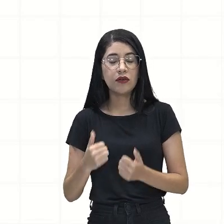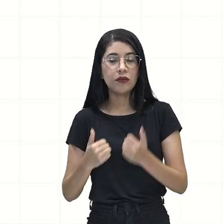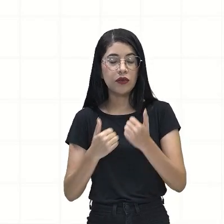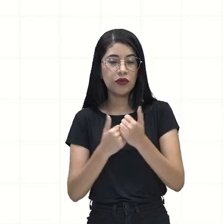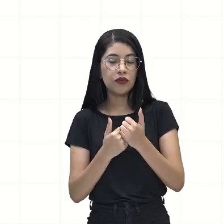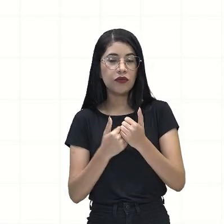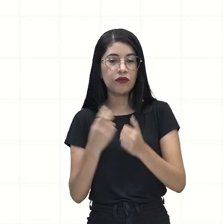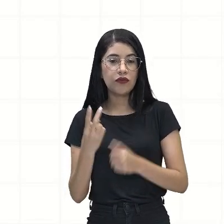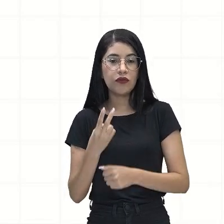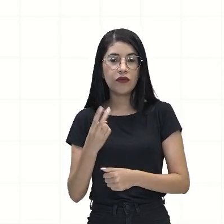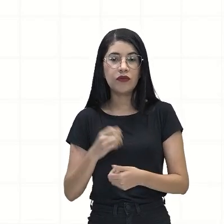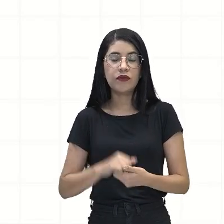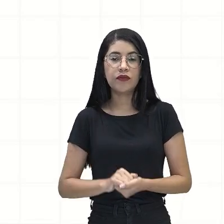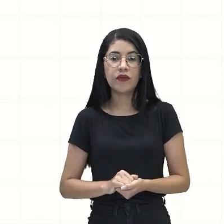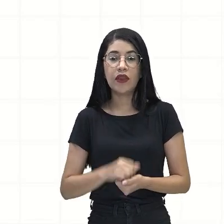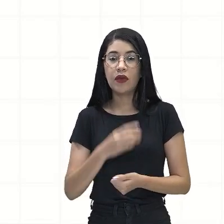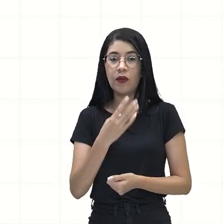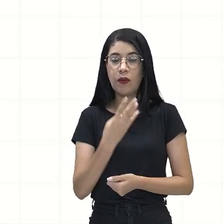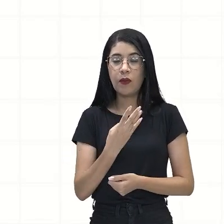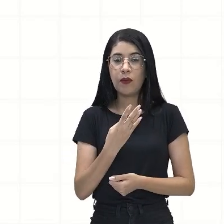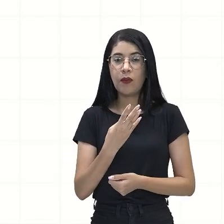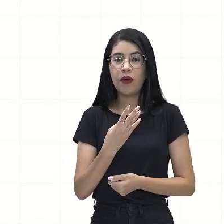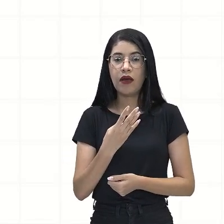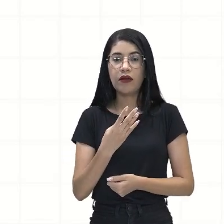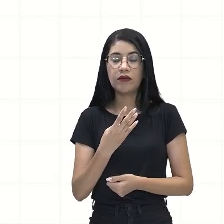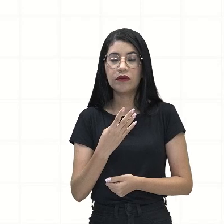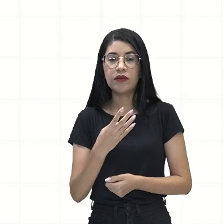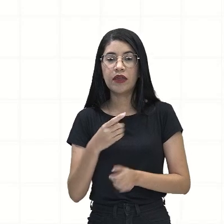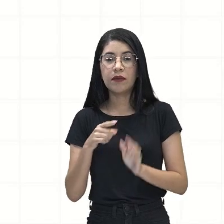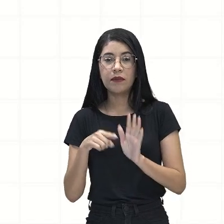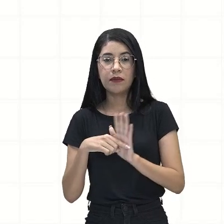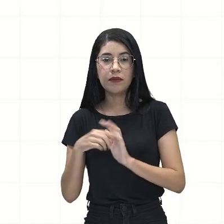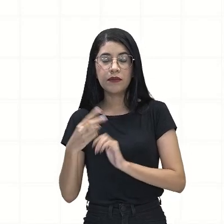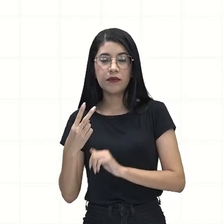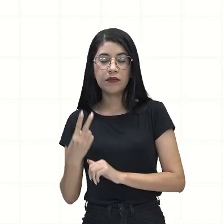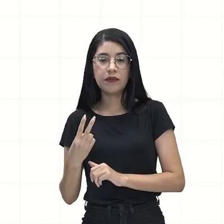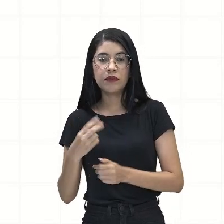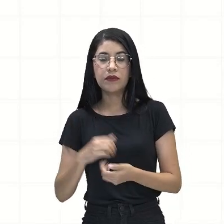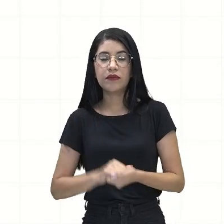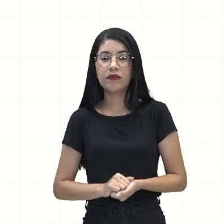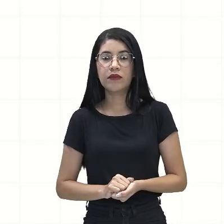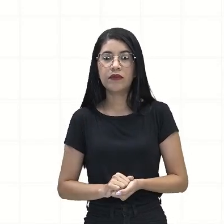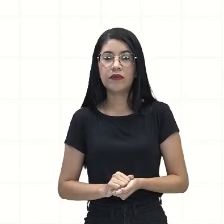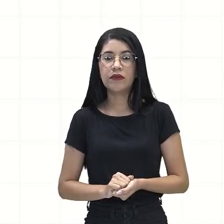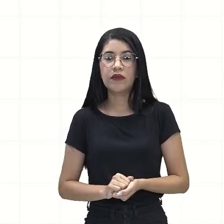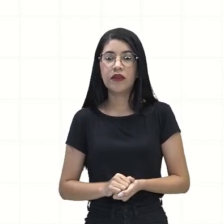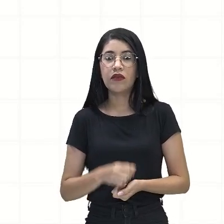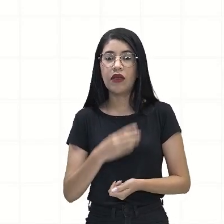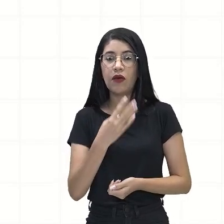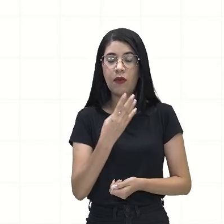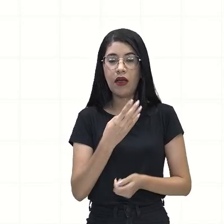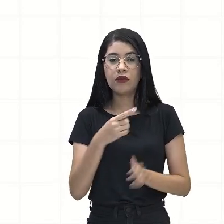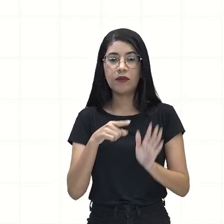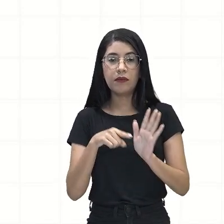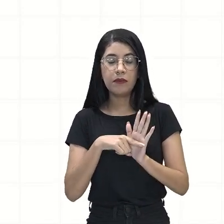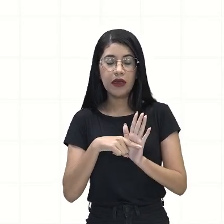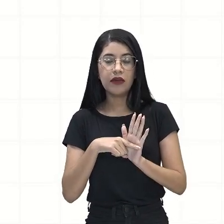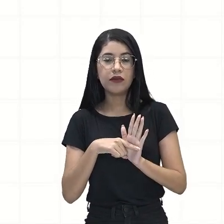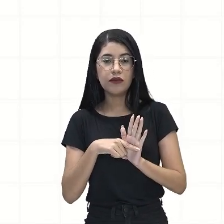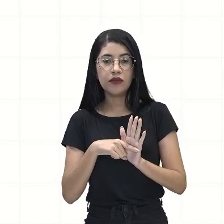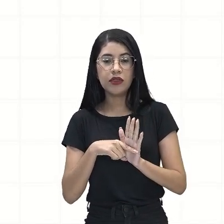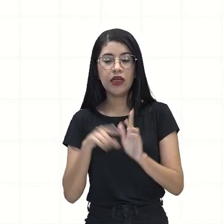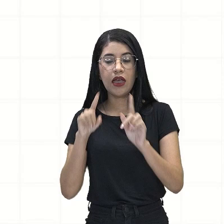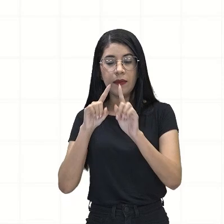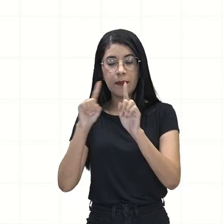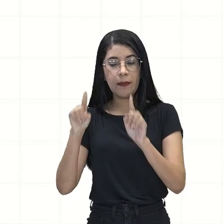e olha só, é 4, né? O x do A, e o x do B é menos 2. Então, vai ficar 4 menos o x do B, que também